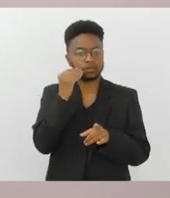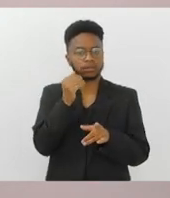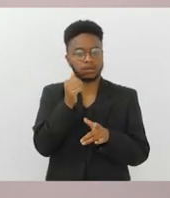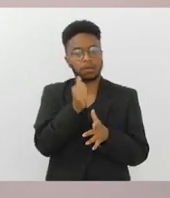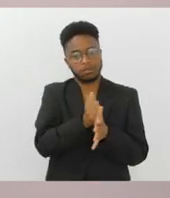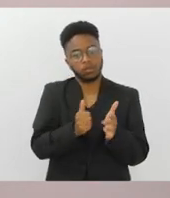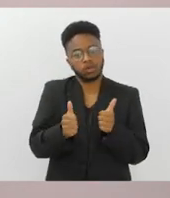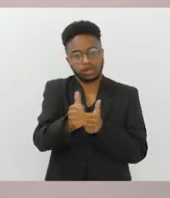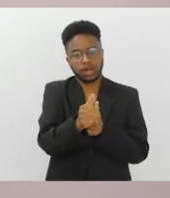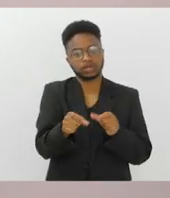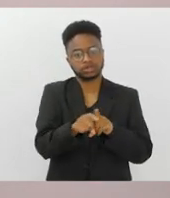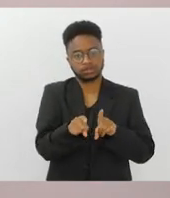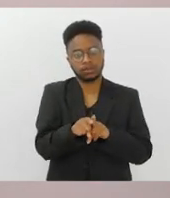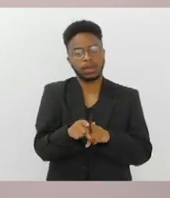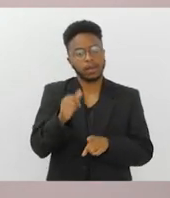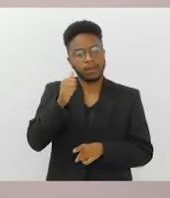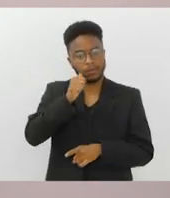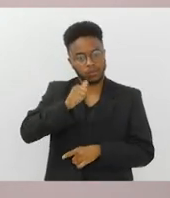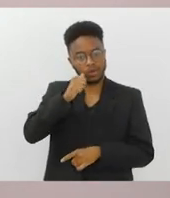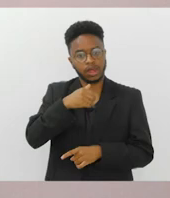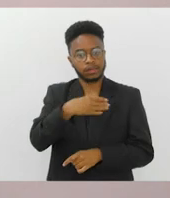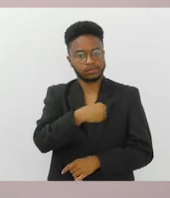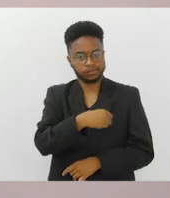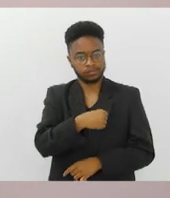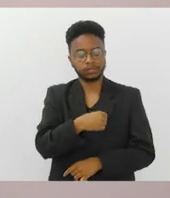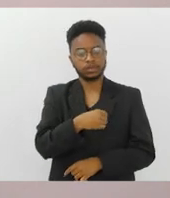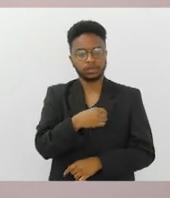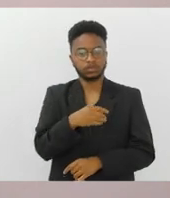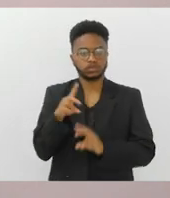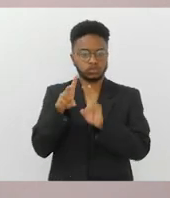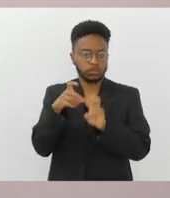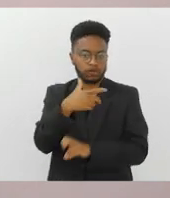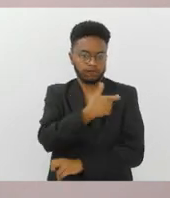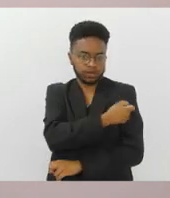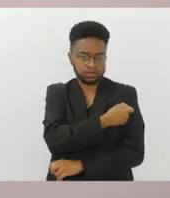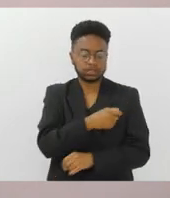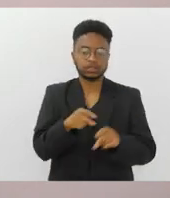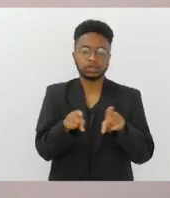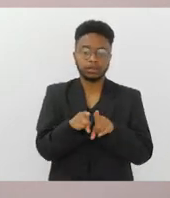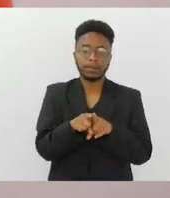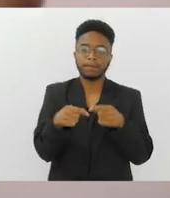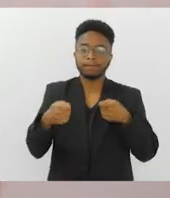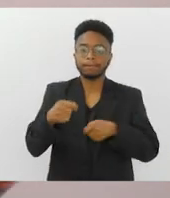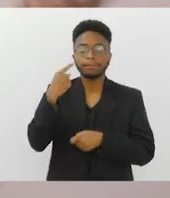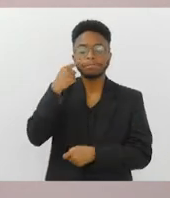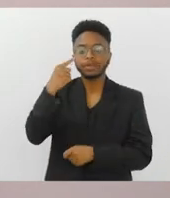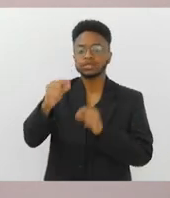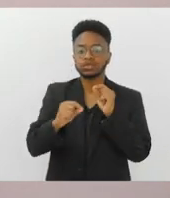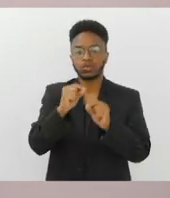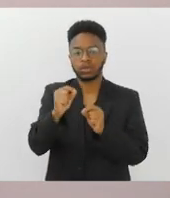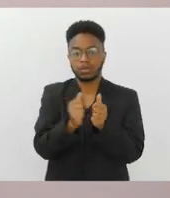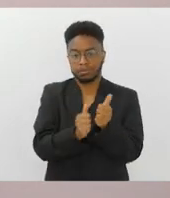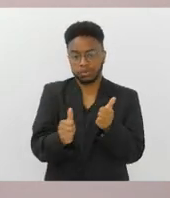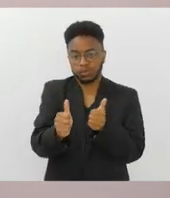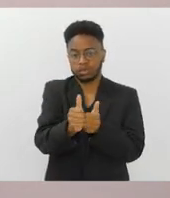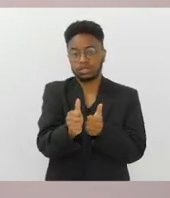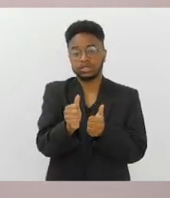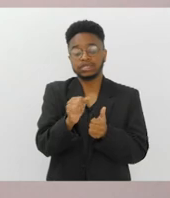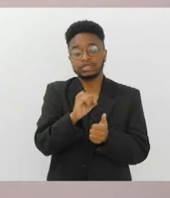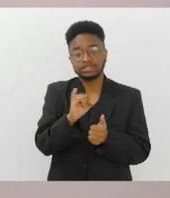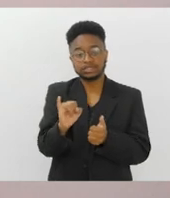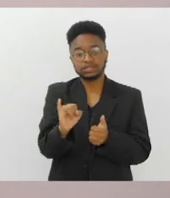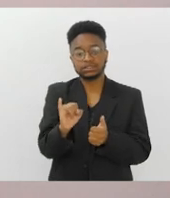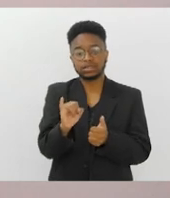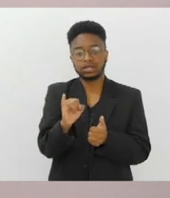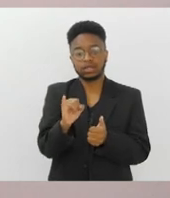com prioridade para as mulheres lactantes em relação à vacinação. Então, o processo de pensar a priorização para quem está no lugar